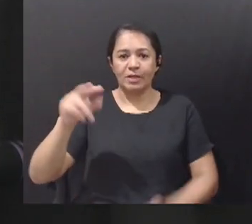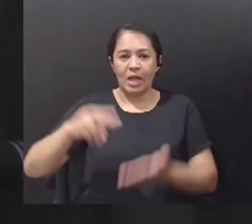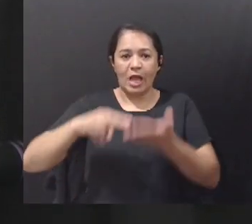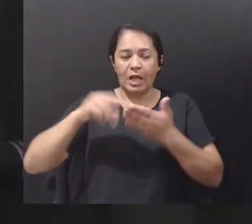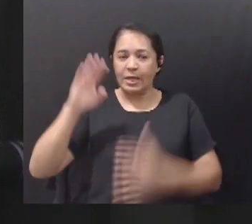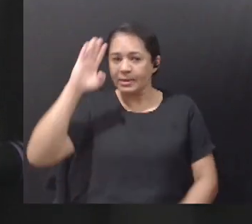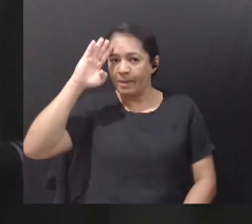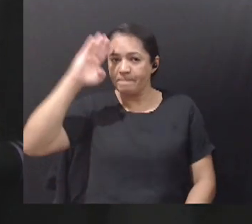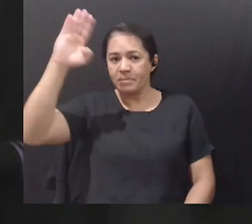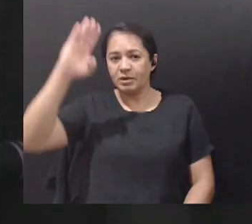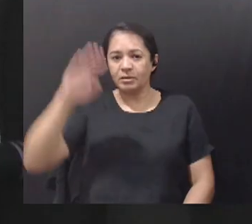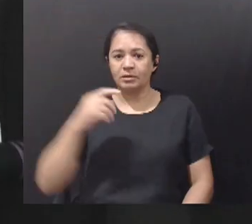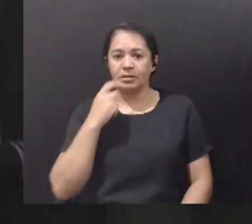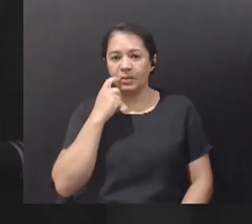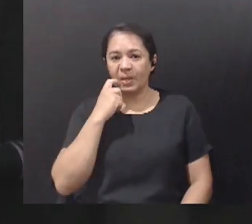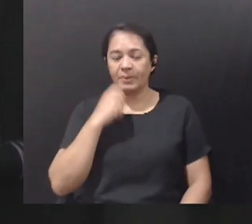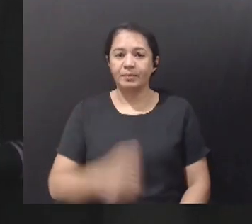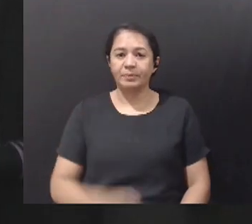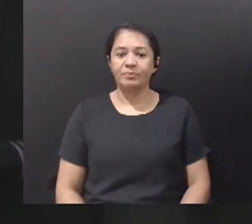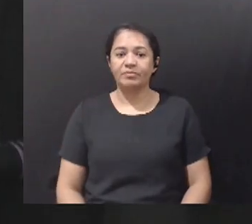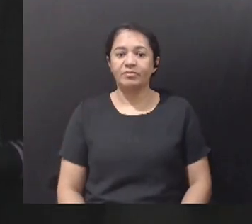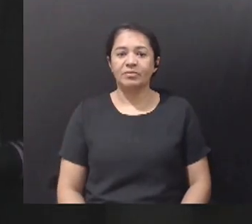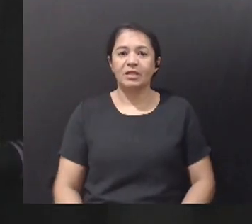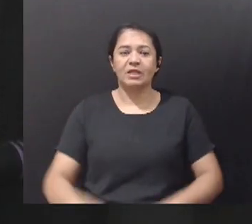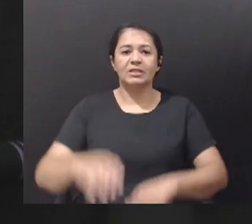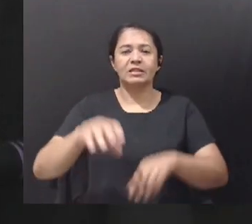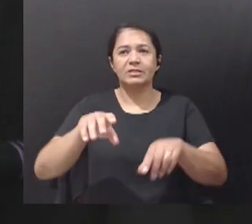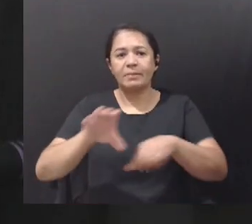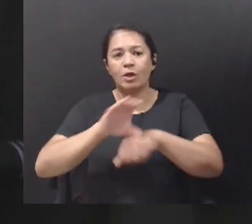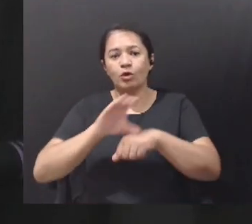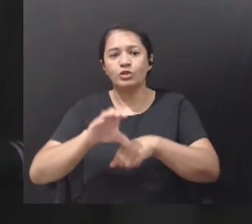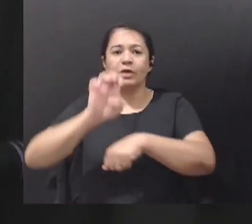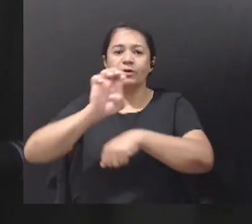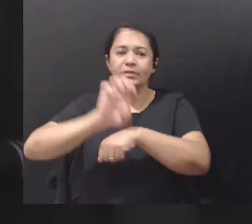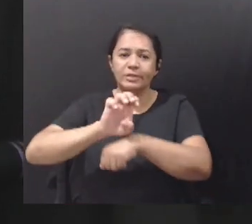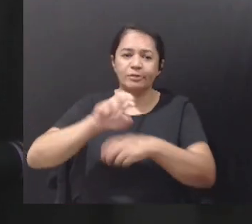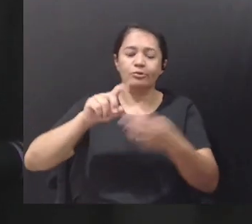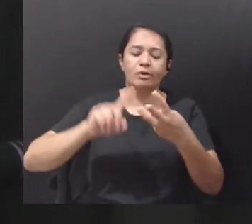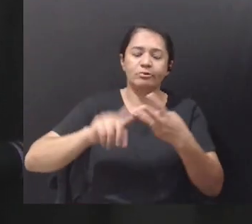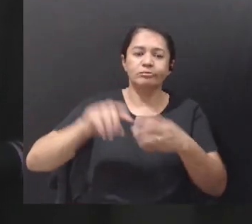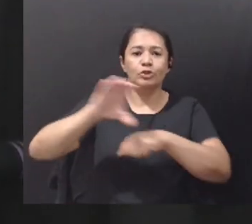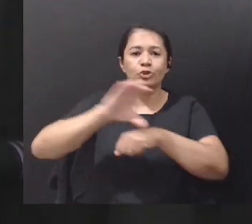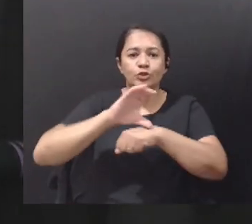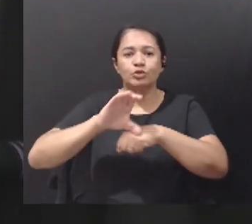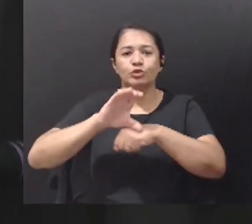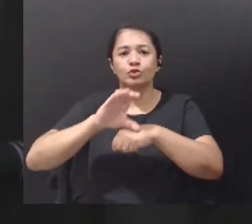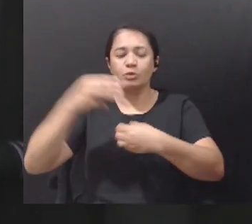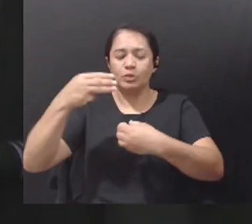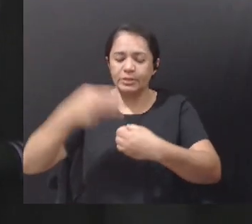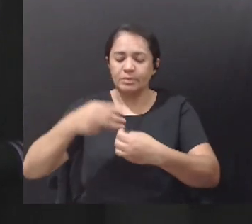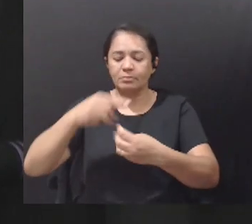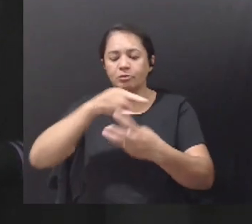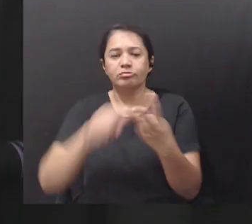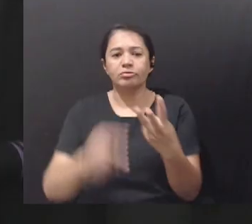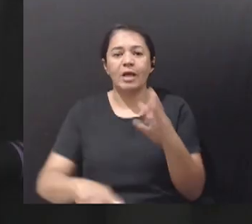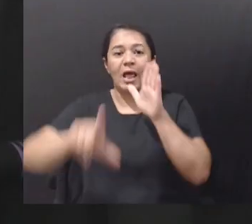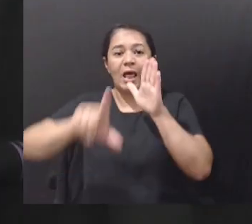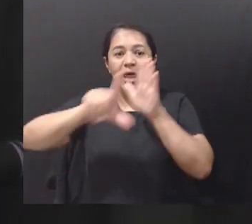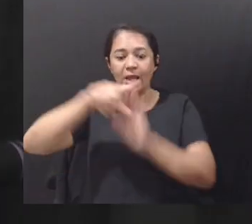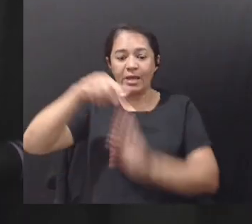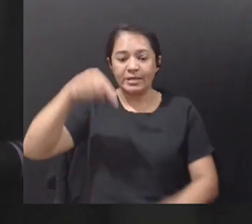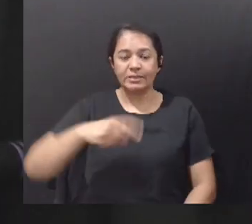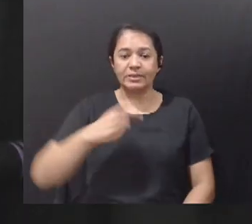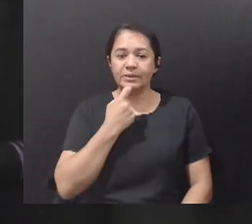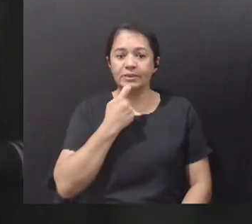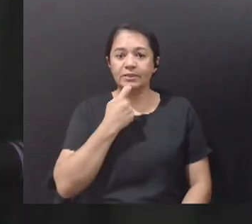uma constituinte estadual, que fez a Constituição do Estado, quando você faz uma constituinte do município, as leis aqui de Campinas,